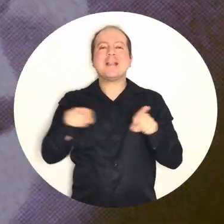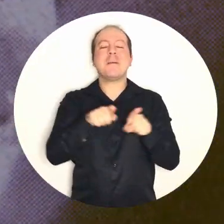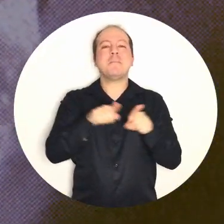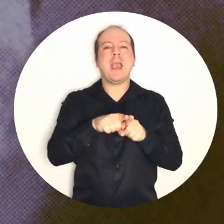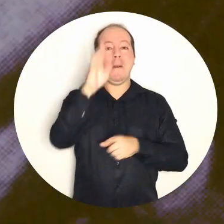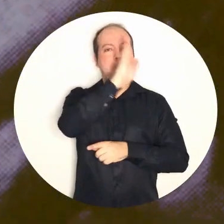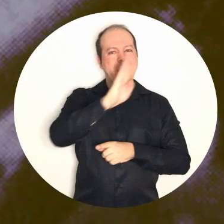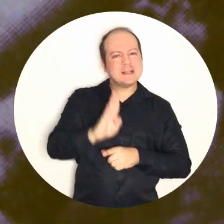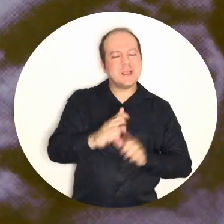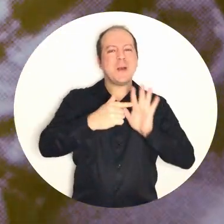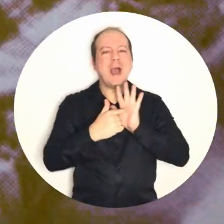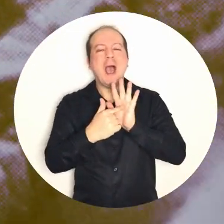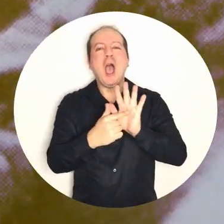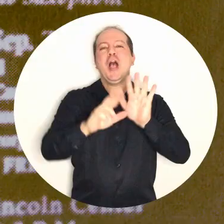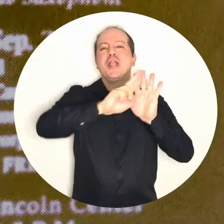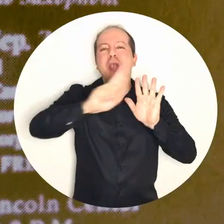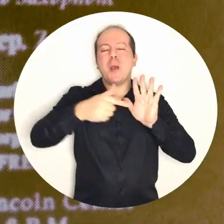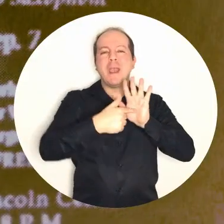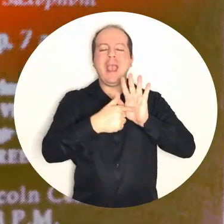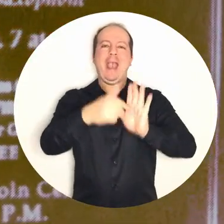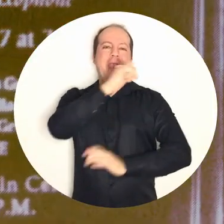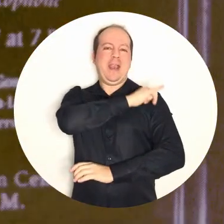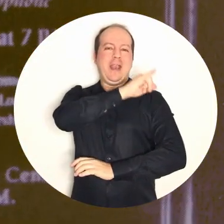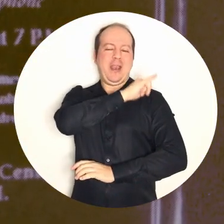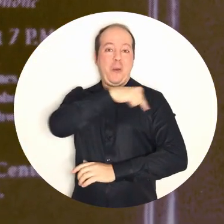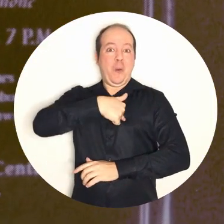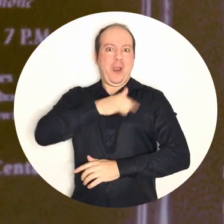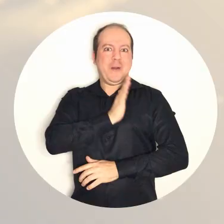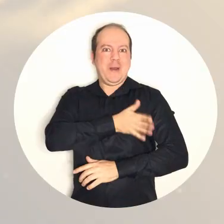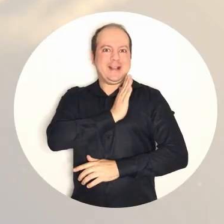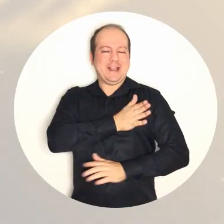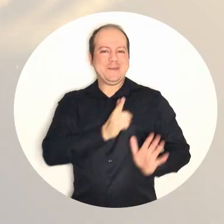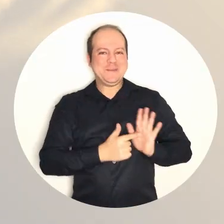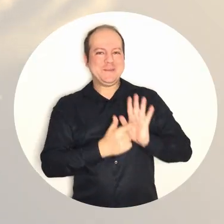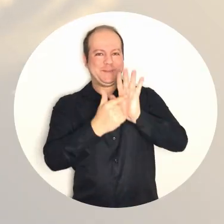o Brasil no nome e o Rio no coração.